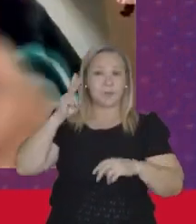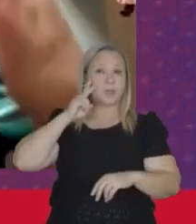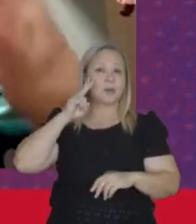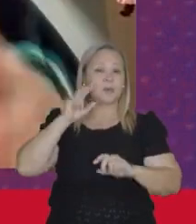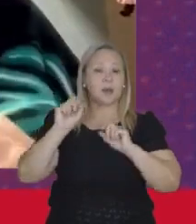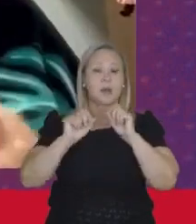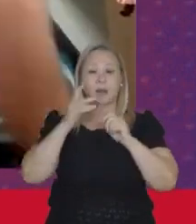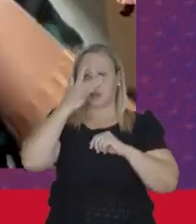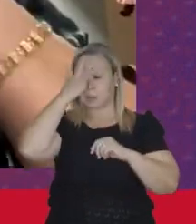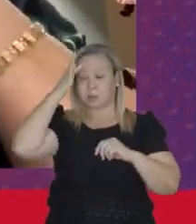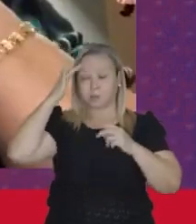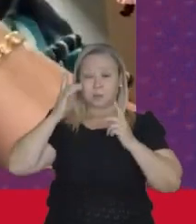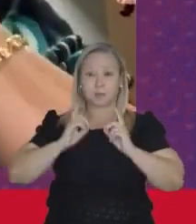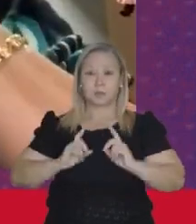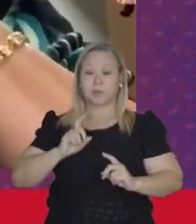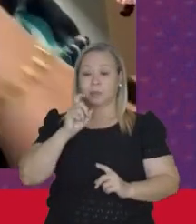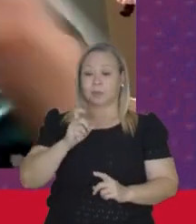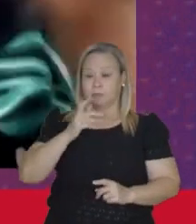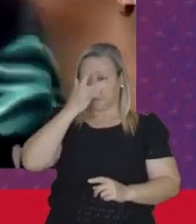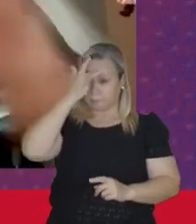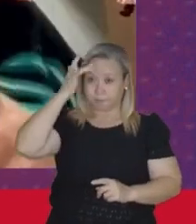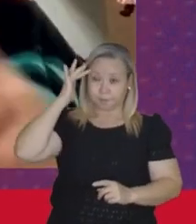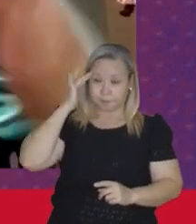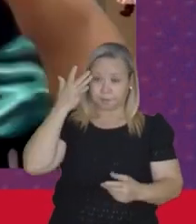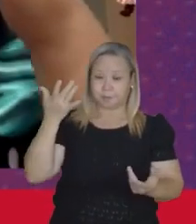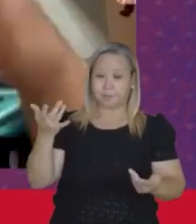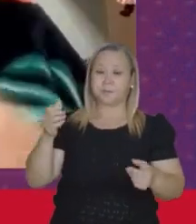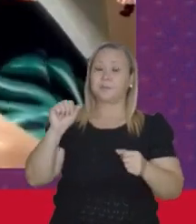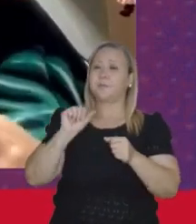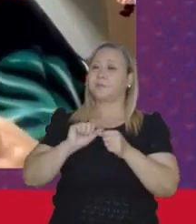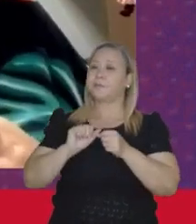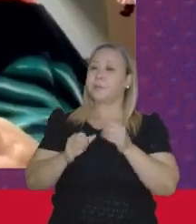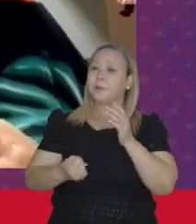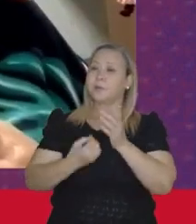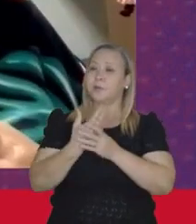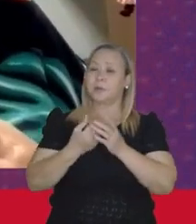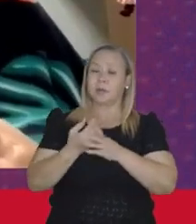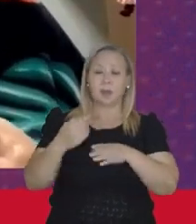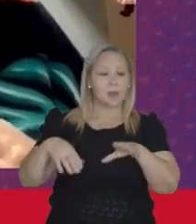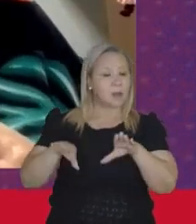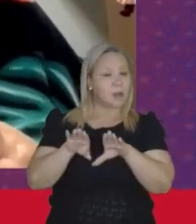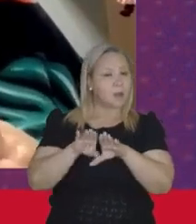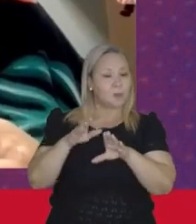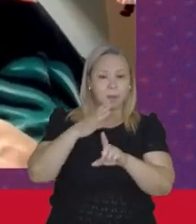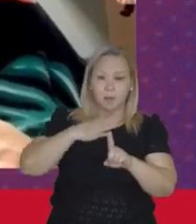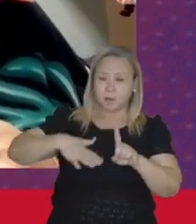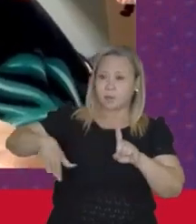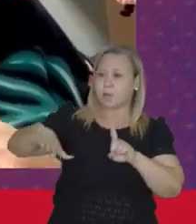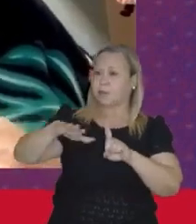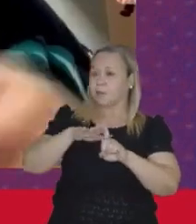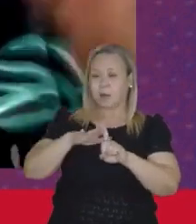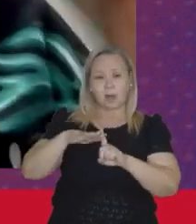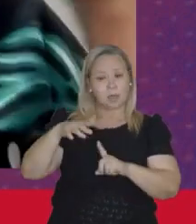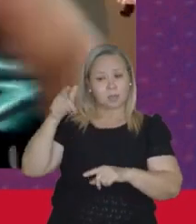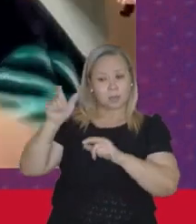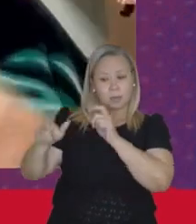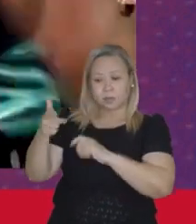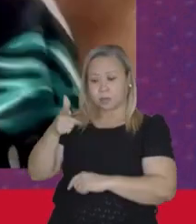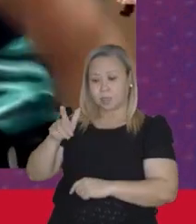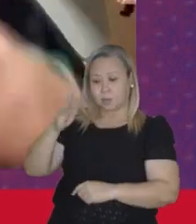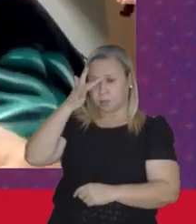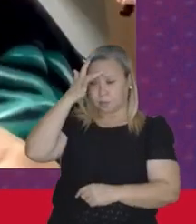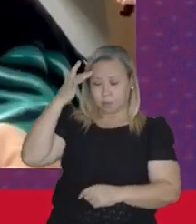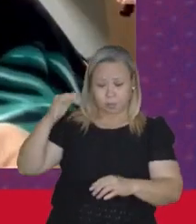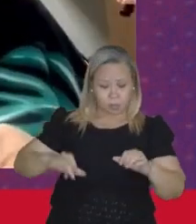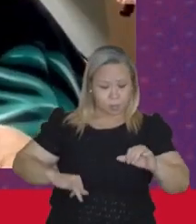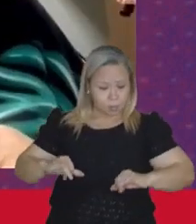que as pessoas com deficiência são pessoas constituídas na mesma sociedade que as pessoas sem deficiência, sofreram